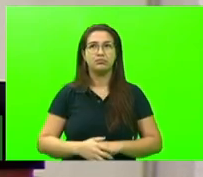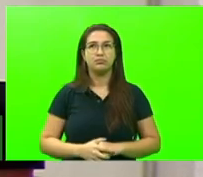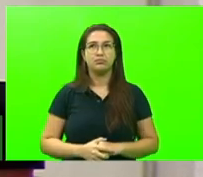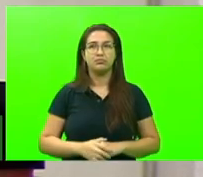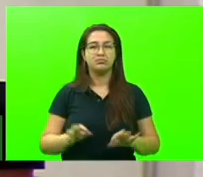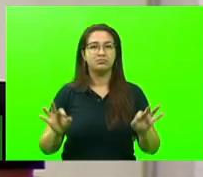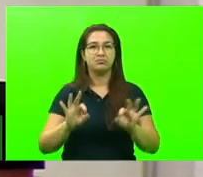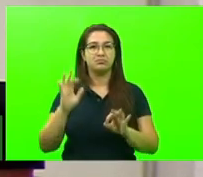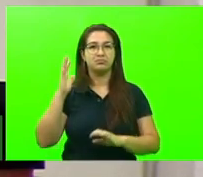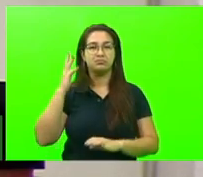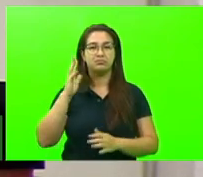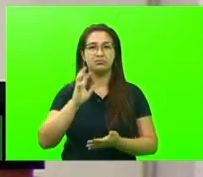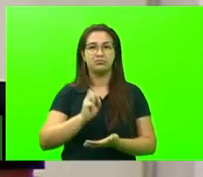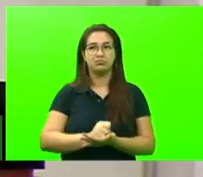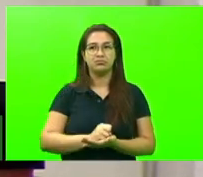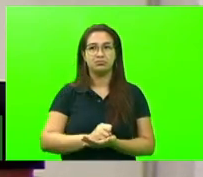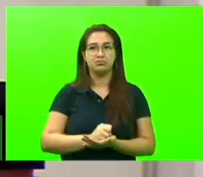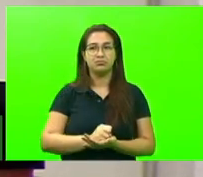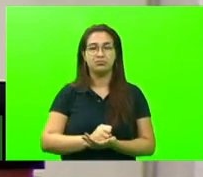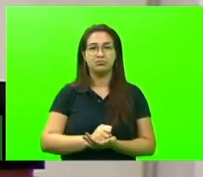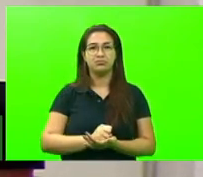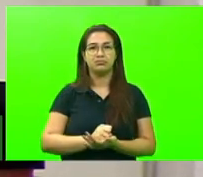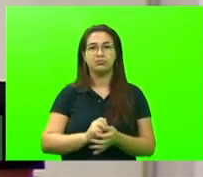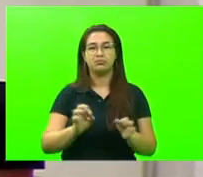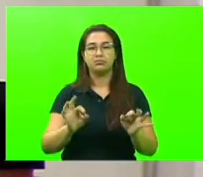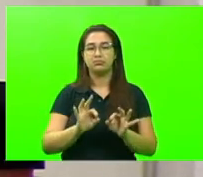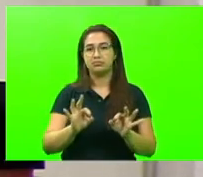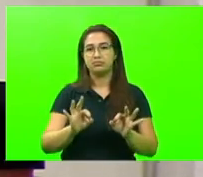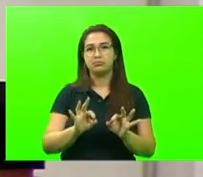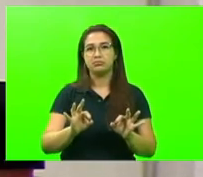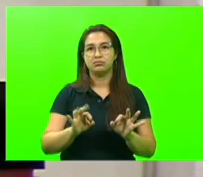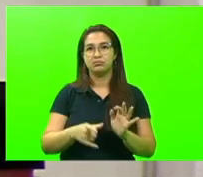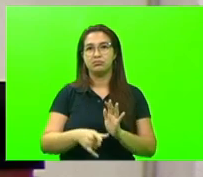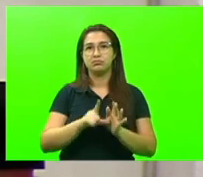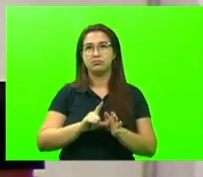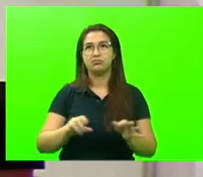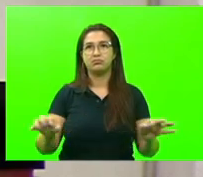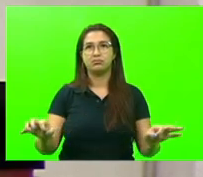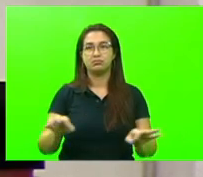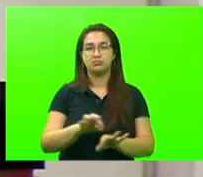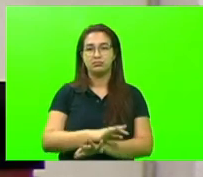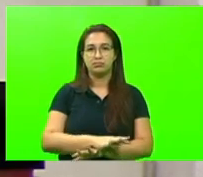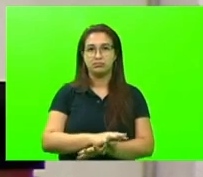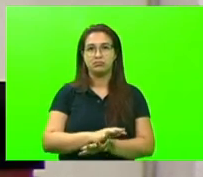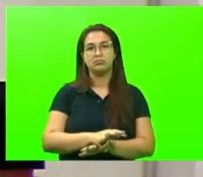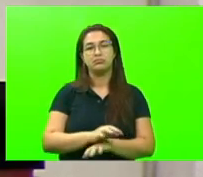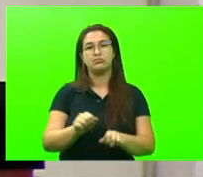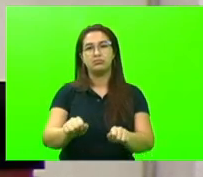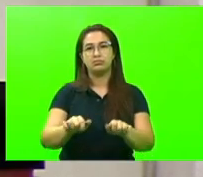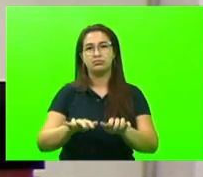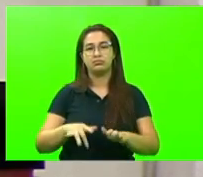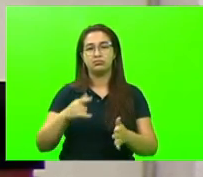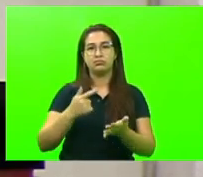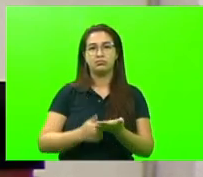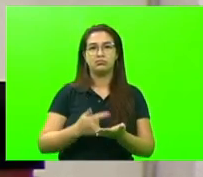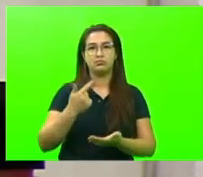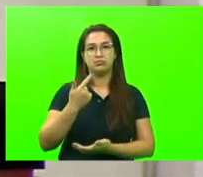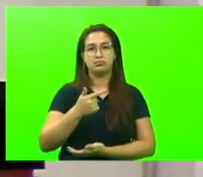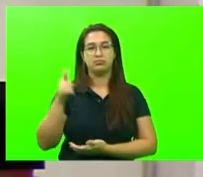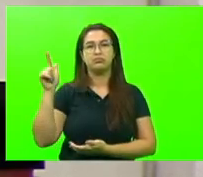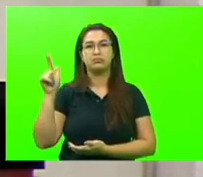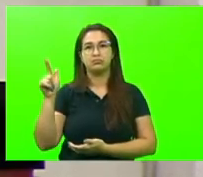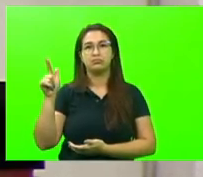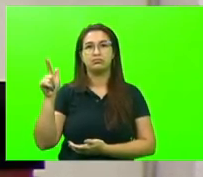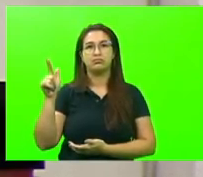Não havendo deputados inscritos e nada mais havendo a deliberar, esta presidência, antes de encerrar a sessão,